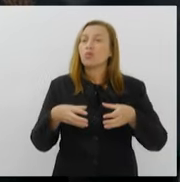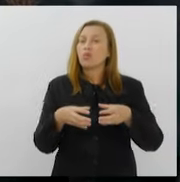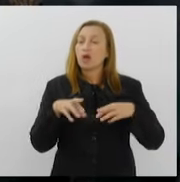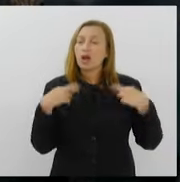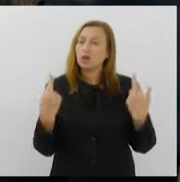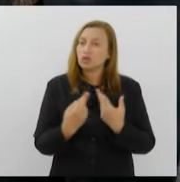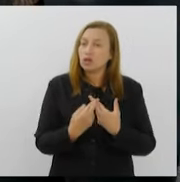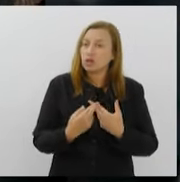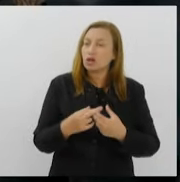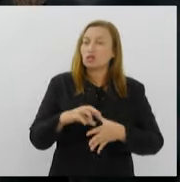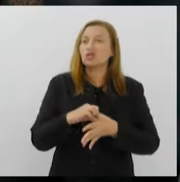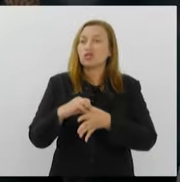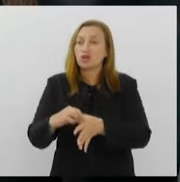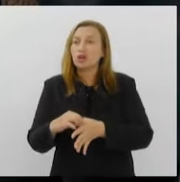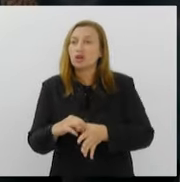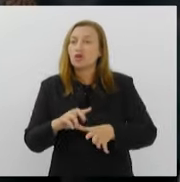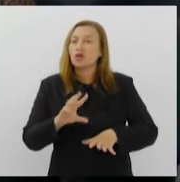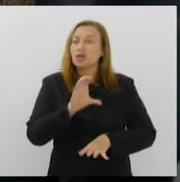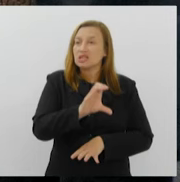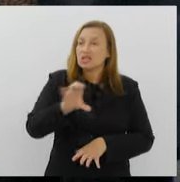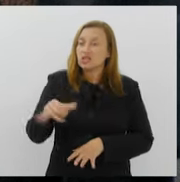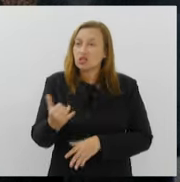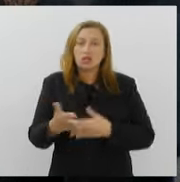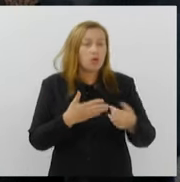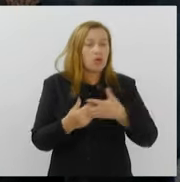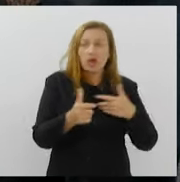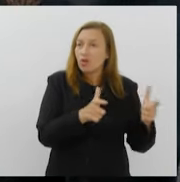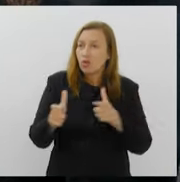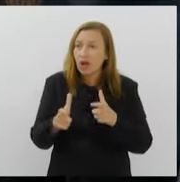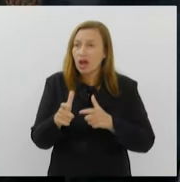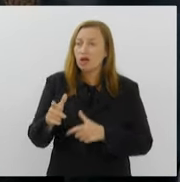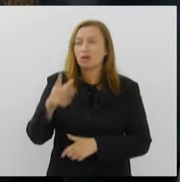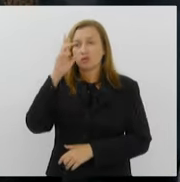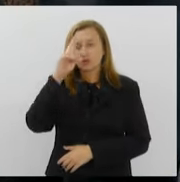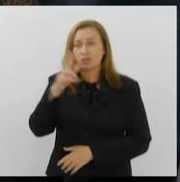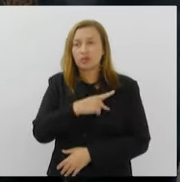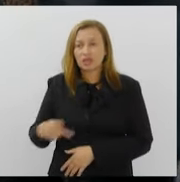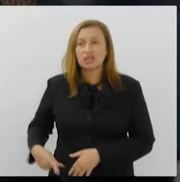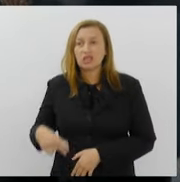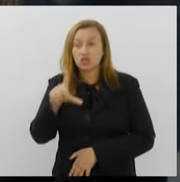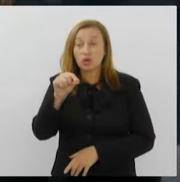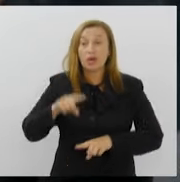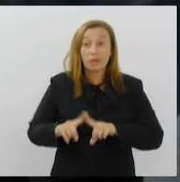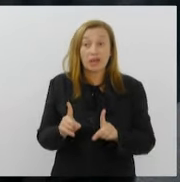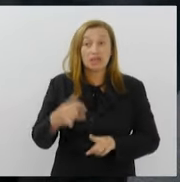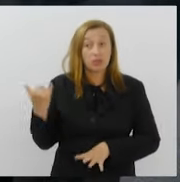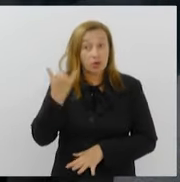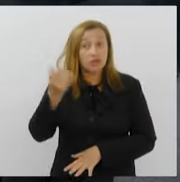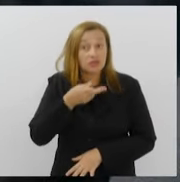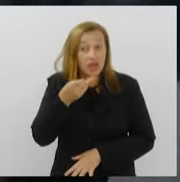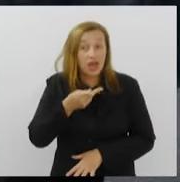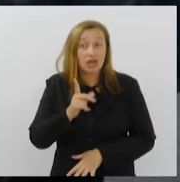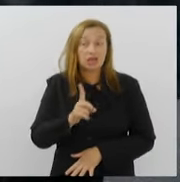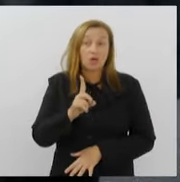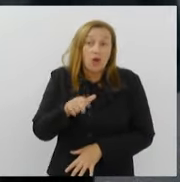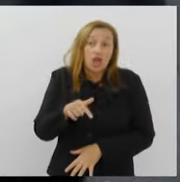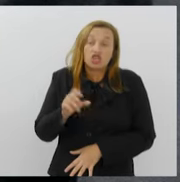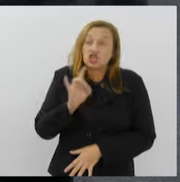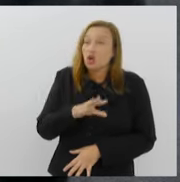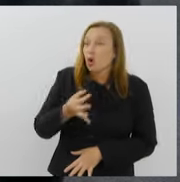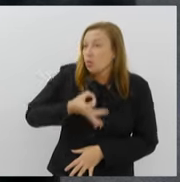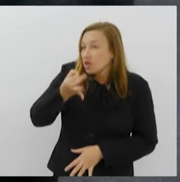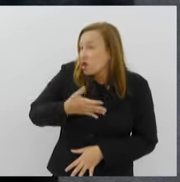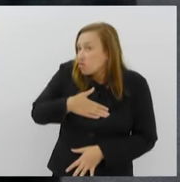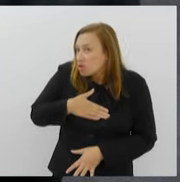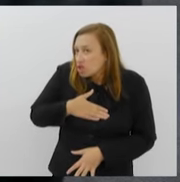uma audiência na CCJ, onde seja, onde Vossa Excelência determinar. Agora, é importante manifestar, para que não seja só uma opinião minha,